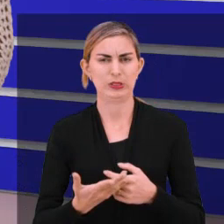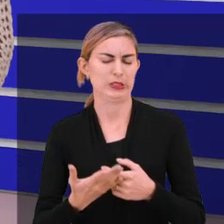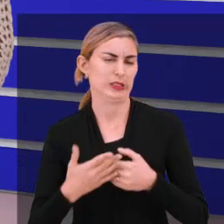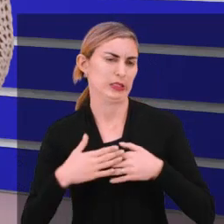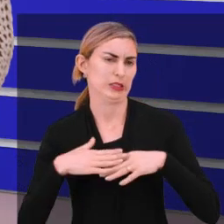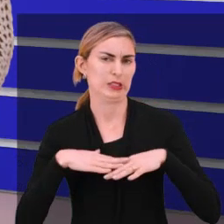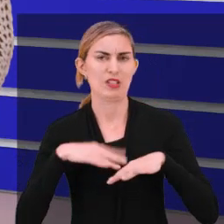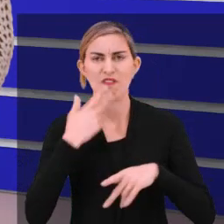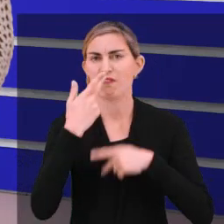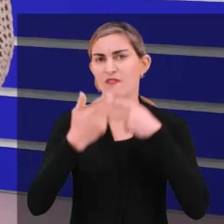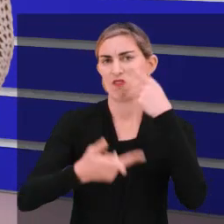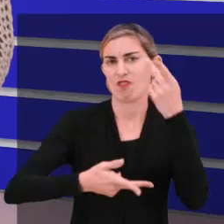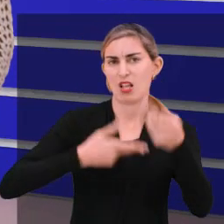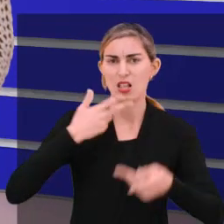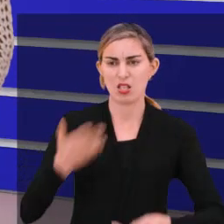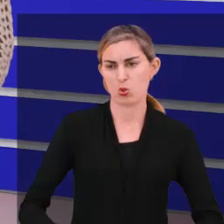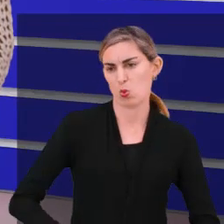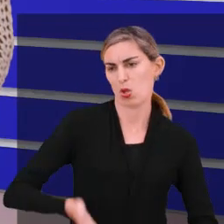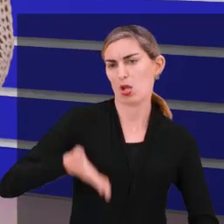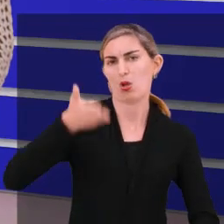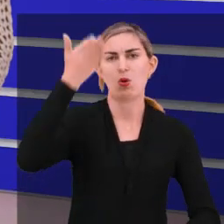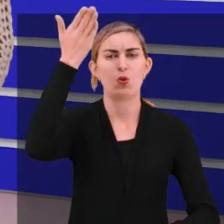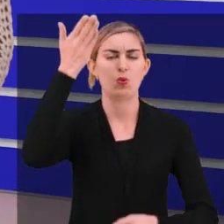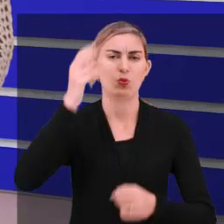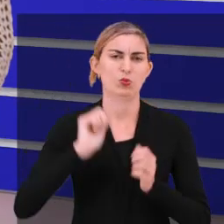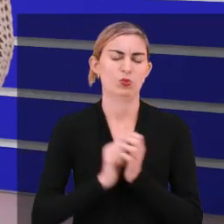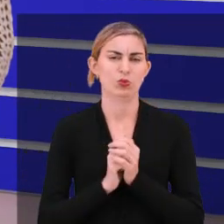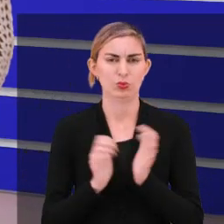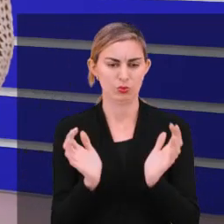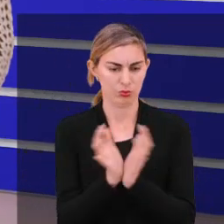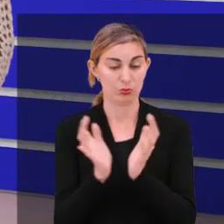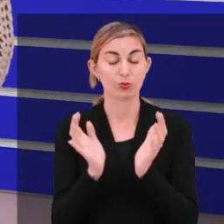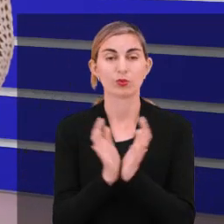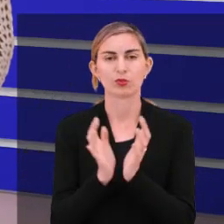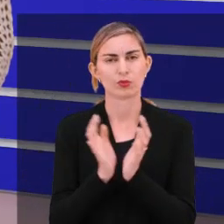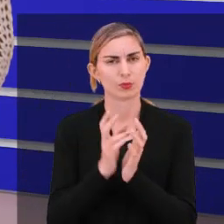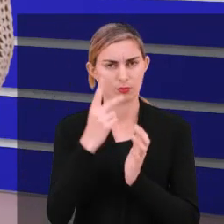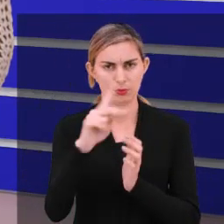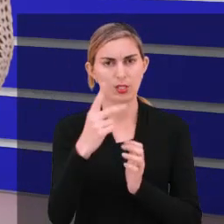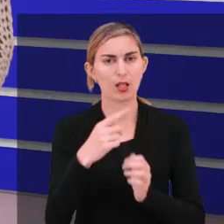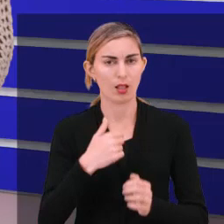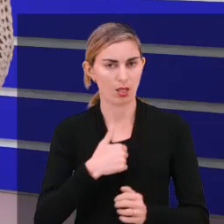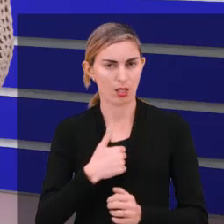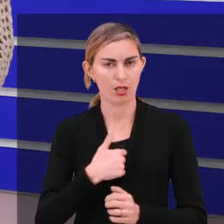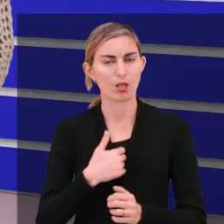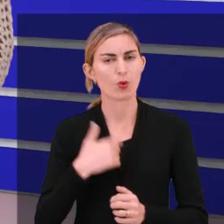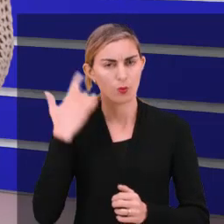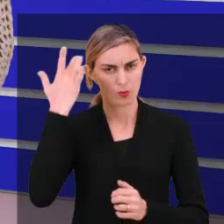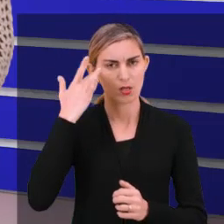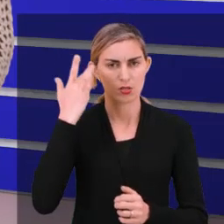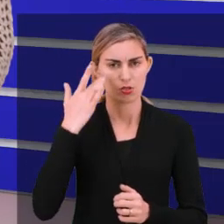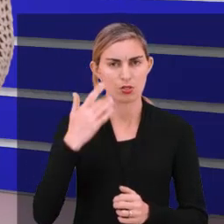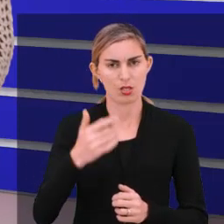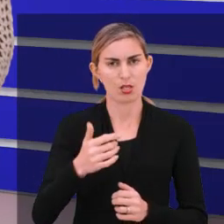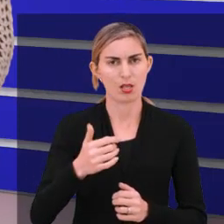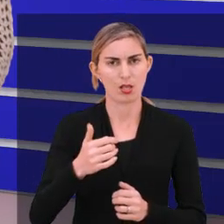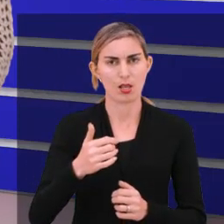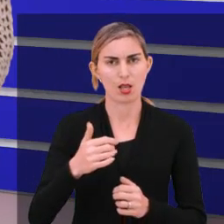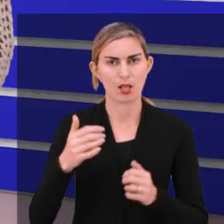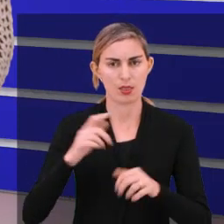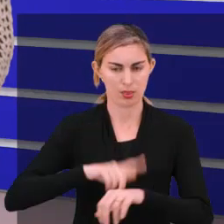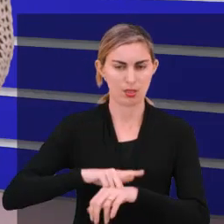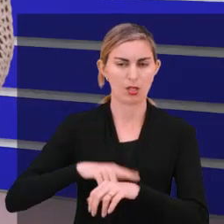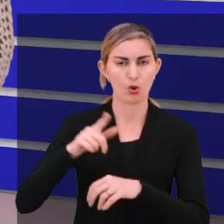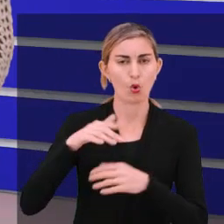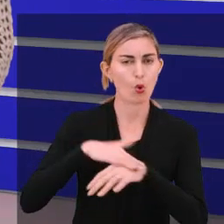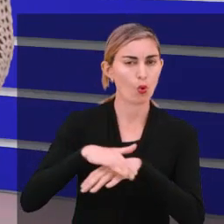Agressiva, falando alto com todo mundo, da minha equipe. E eu achei por bem, naquele momento, não